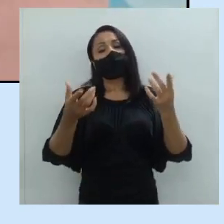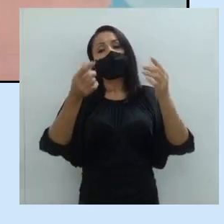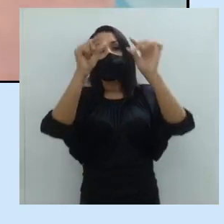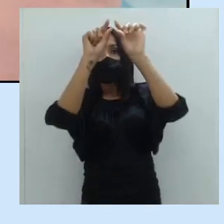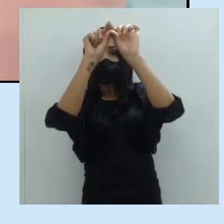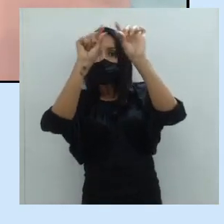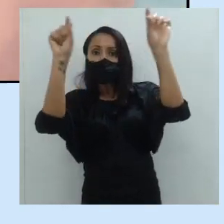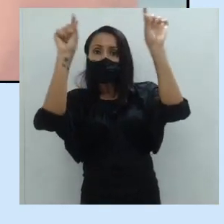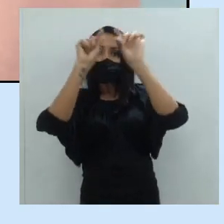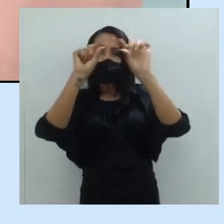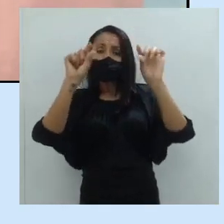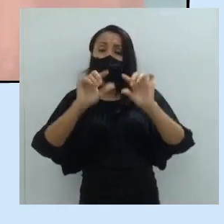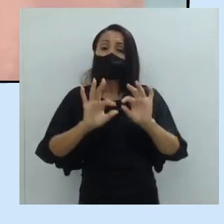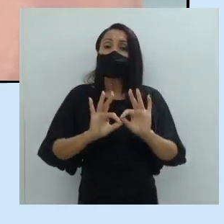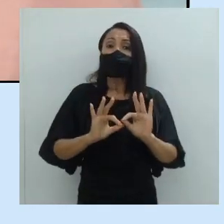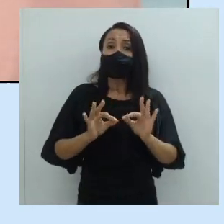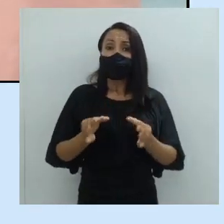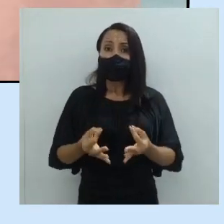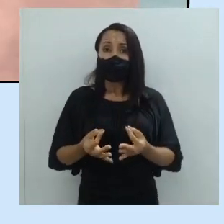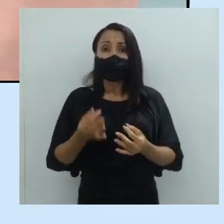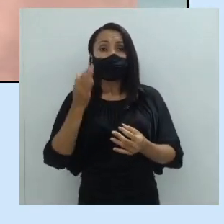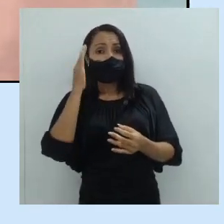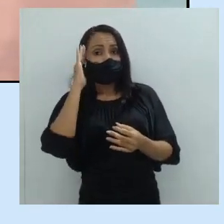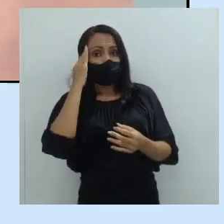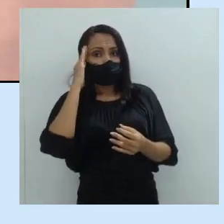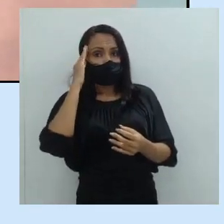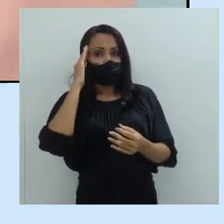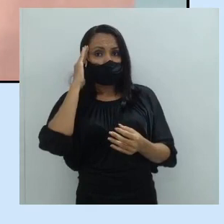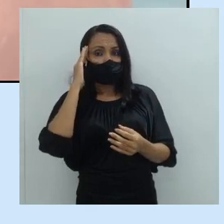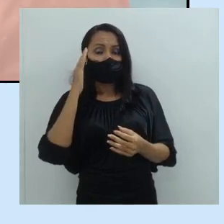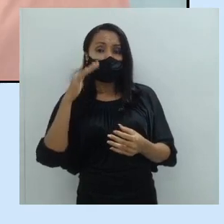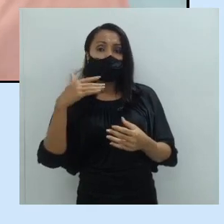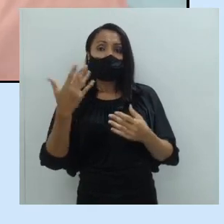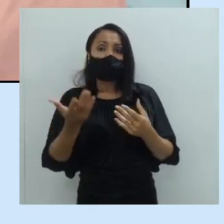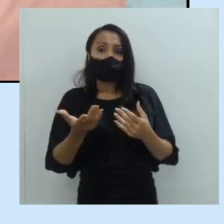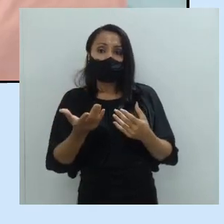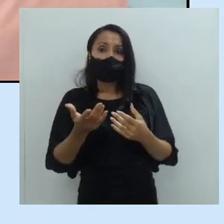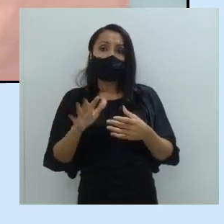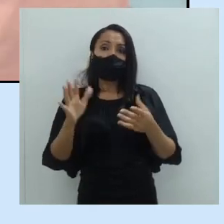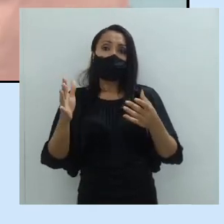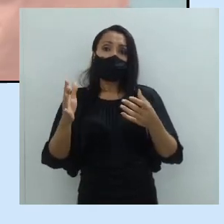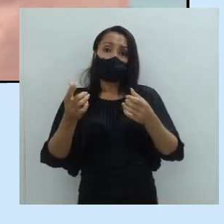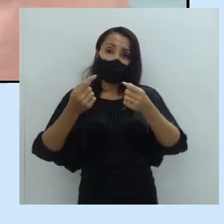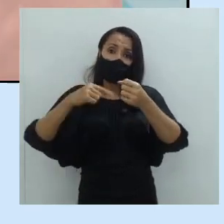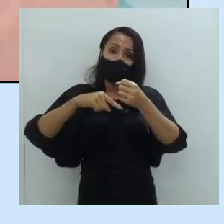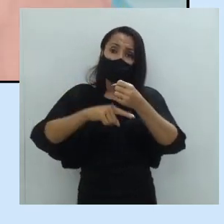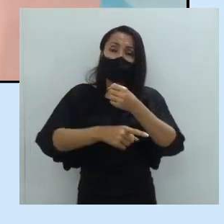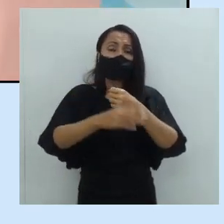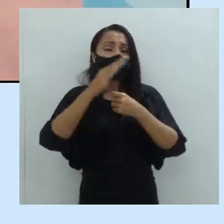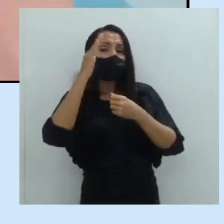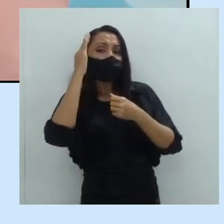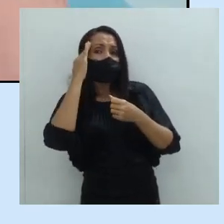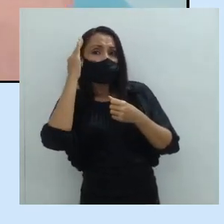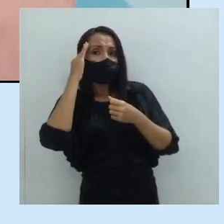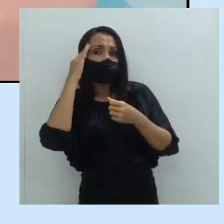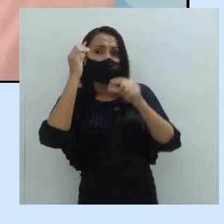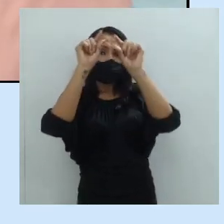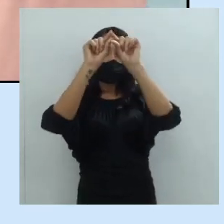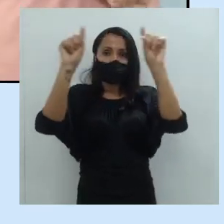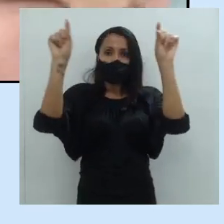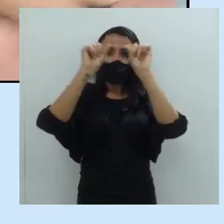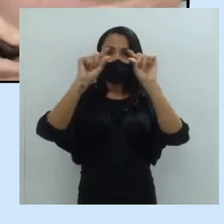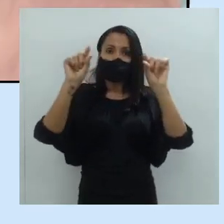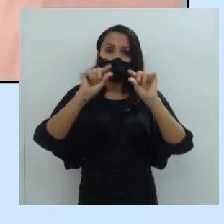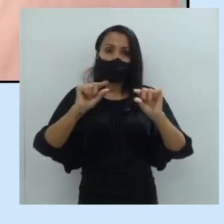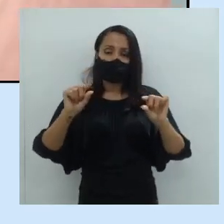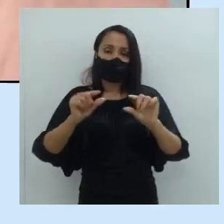frase simples como essa, compreendemos que a sentença pressupõe todo esse conteúdo. Aí você